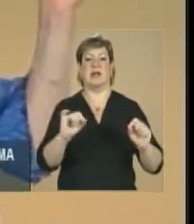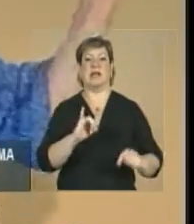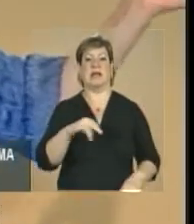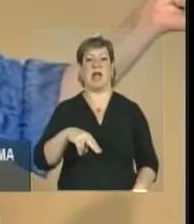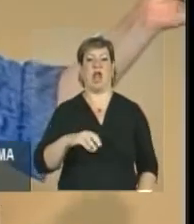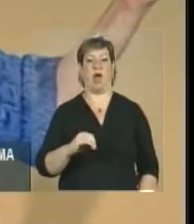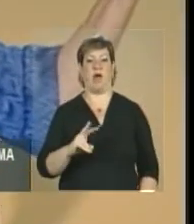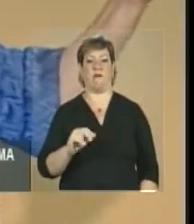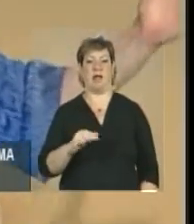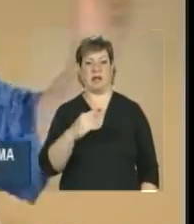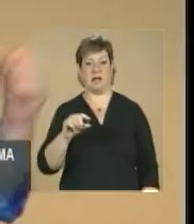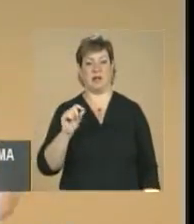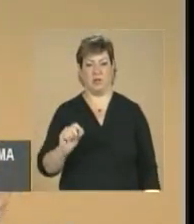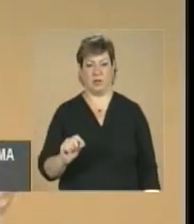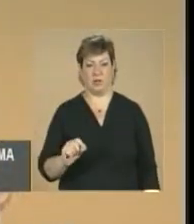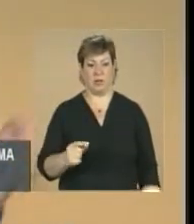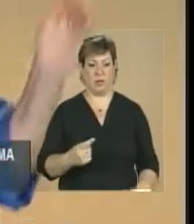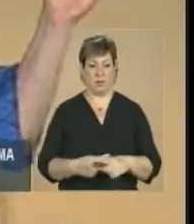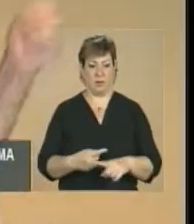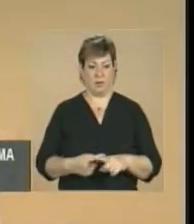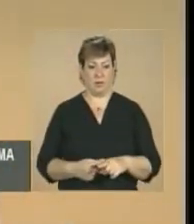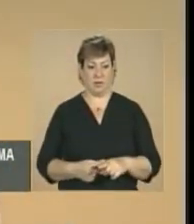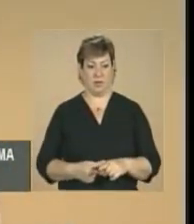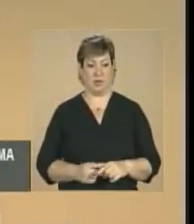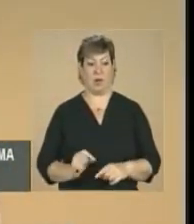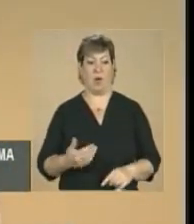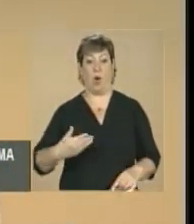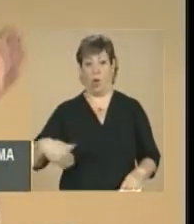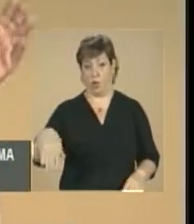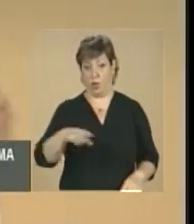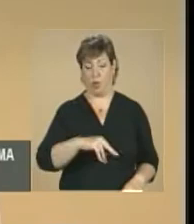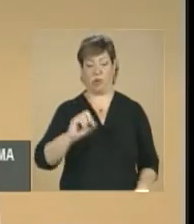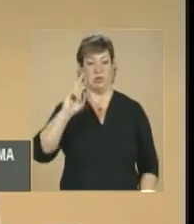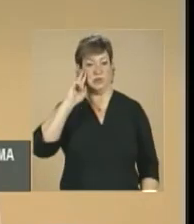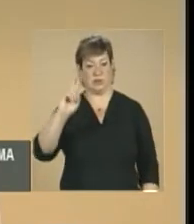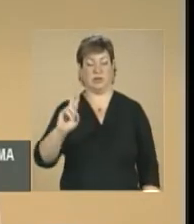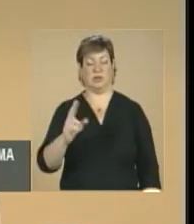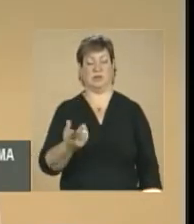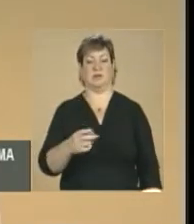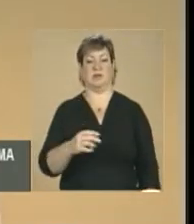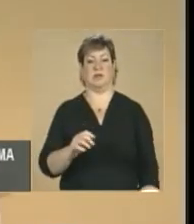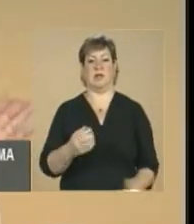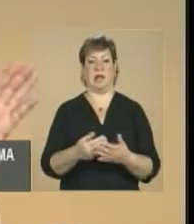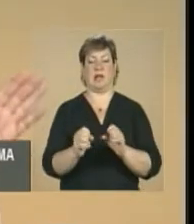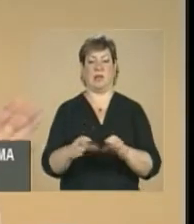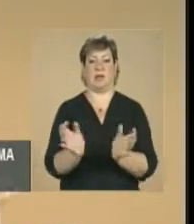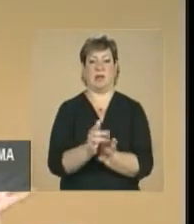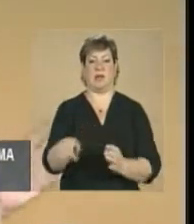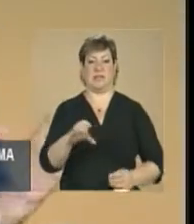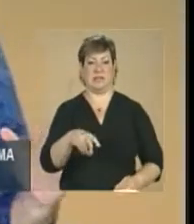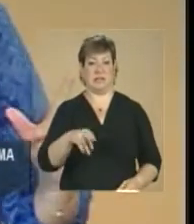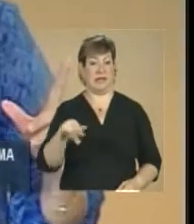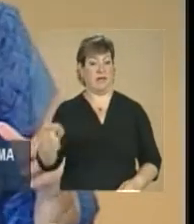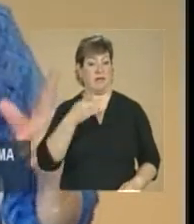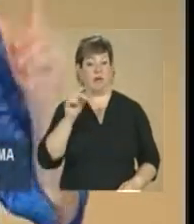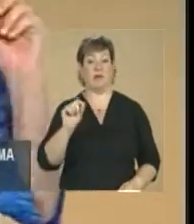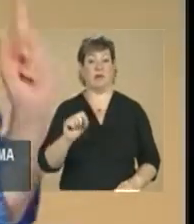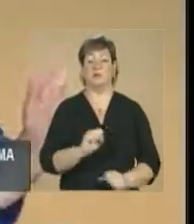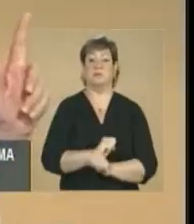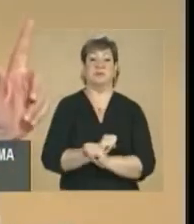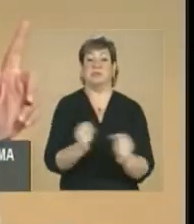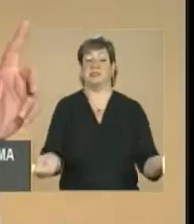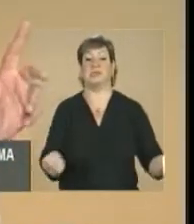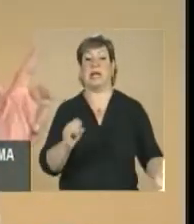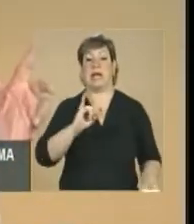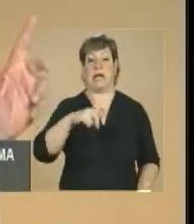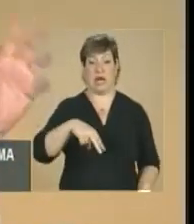porque foi o nosso diretor de educação aqui da CNI que disse: é impossível inovar se